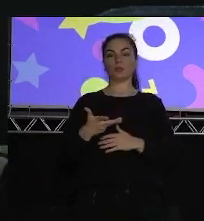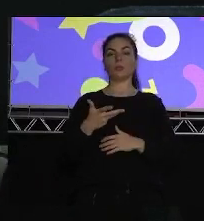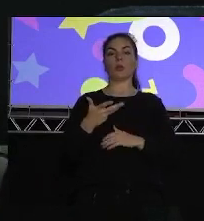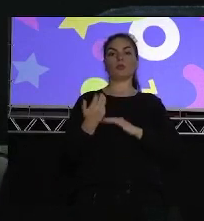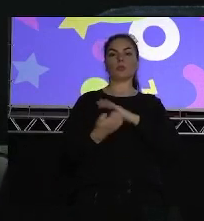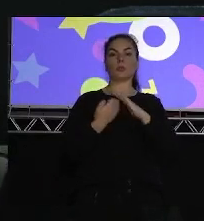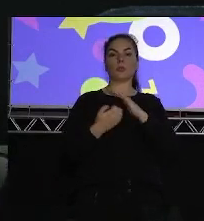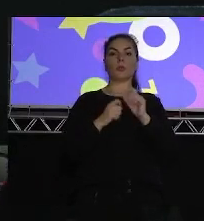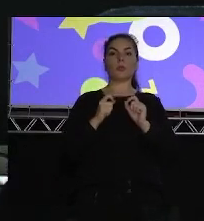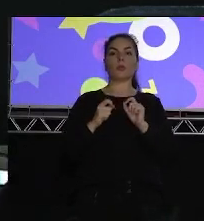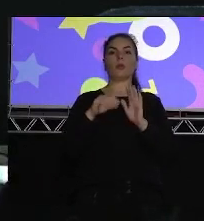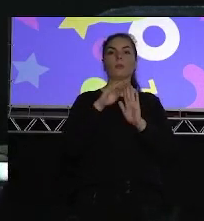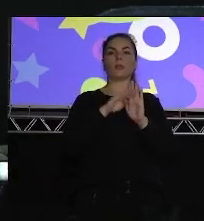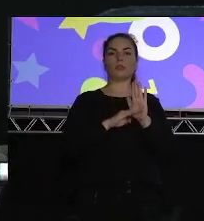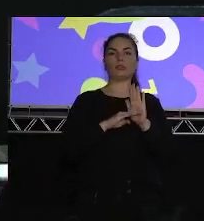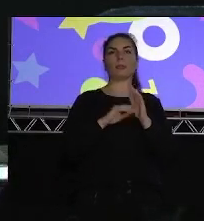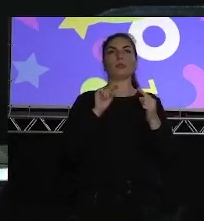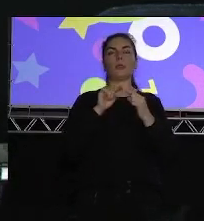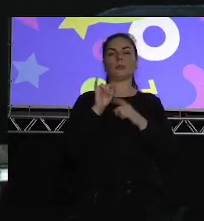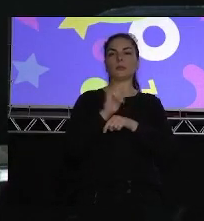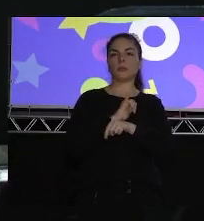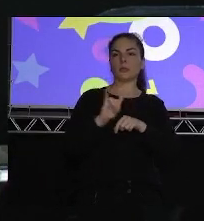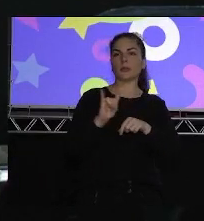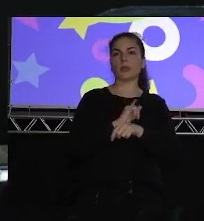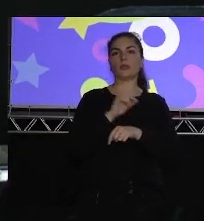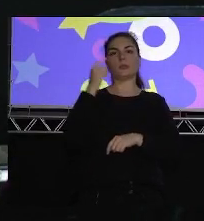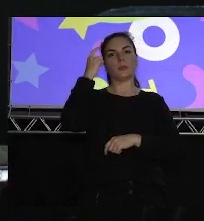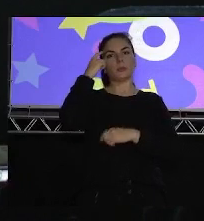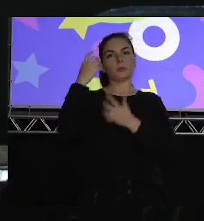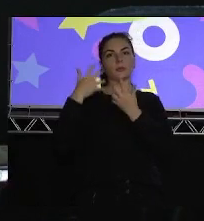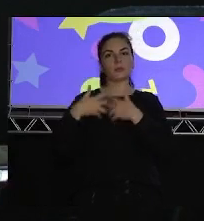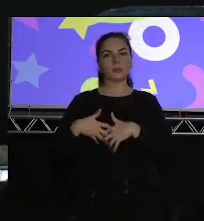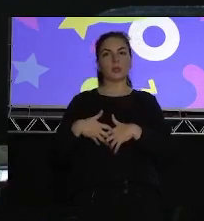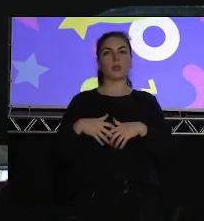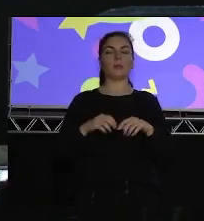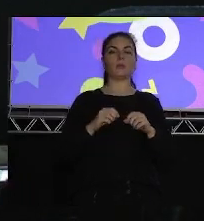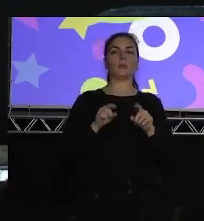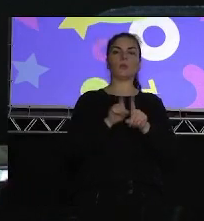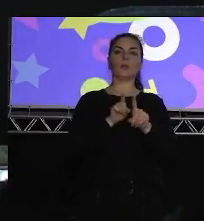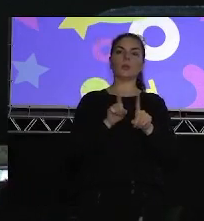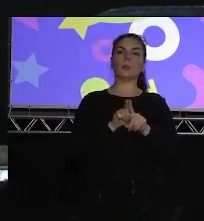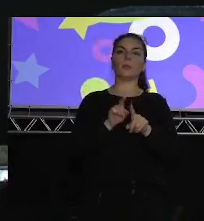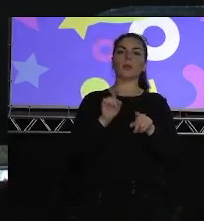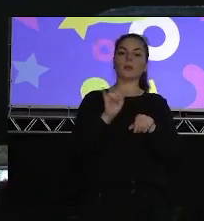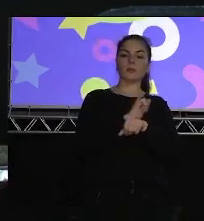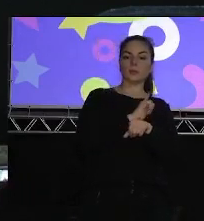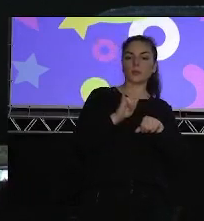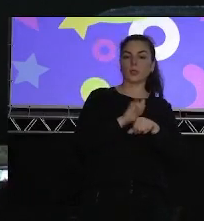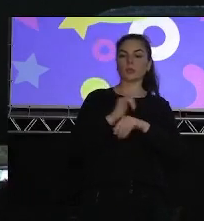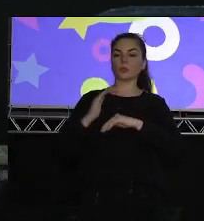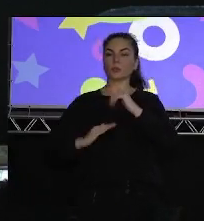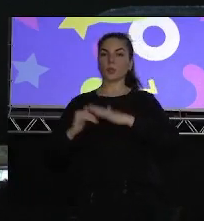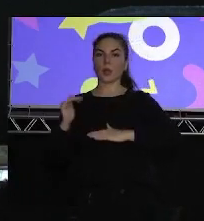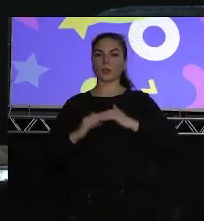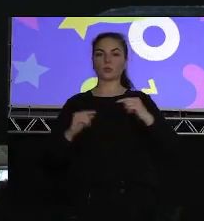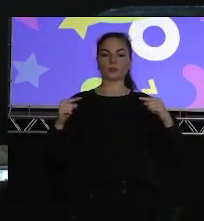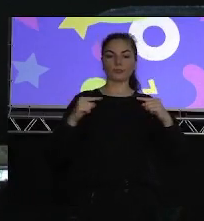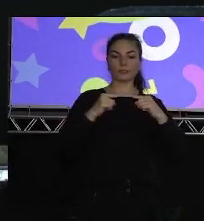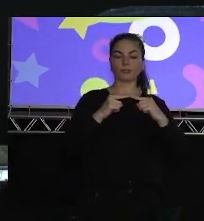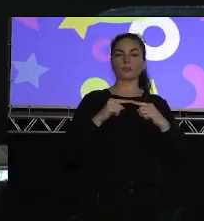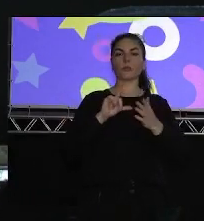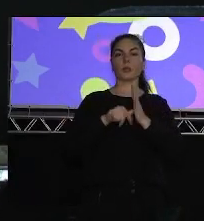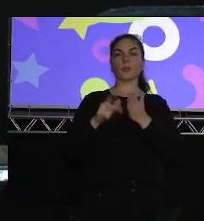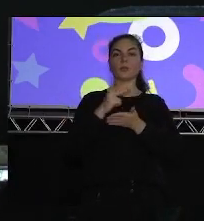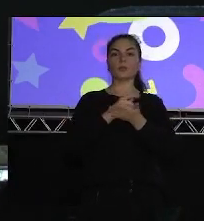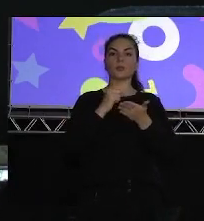que é o planejamento e alinhamento estratégico, aplicar o pensamento sistêmico, planejar e alinhar o estratégico com o tático, depois trabalhar um design